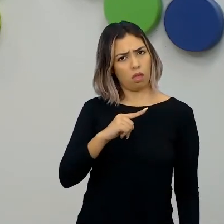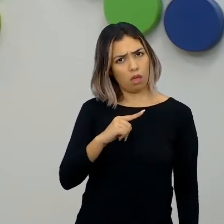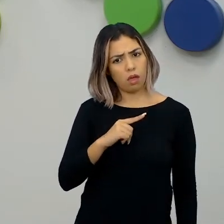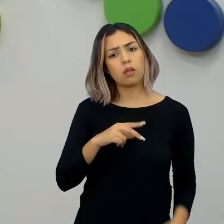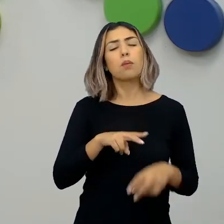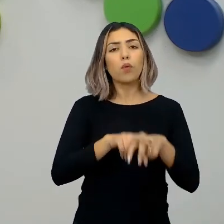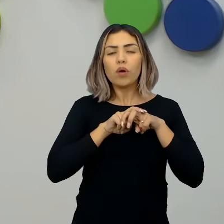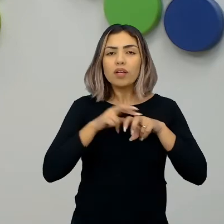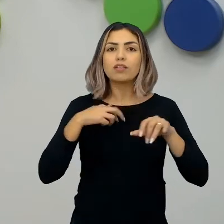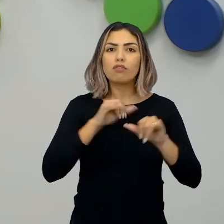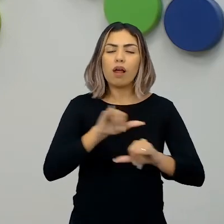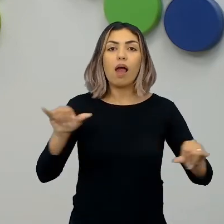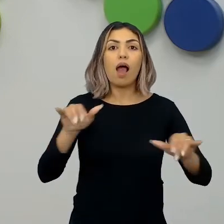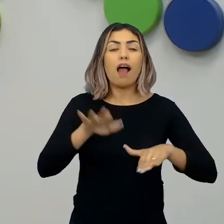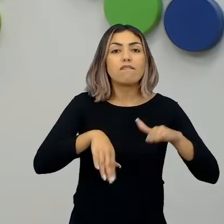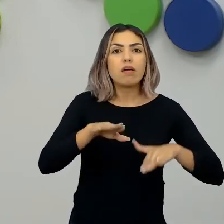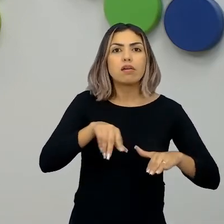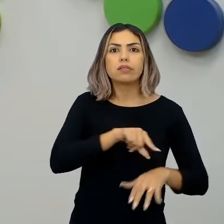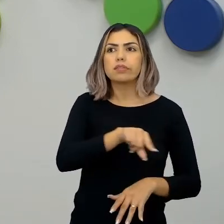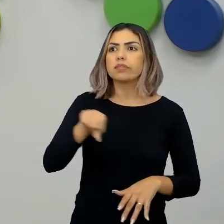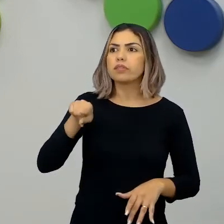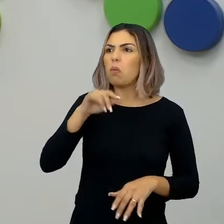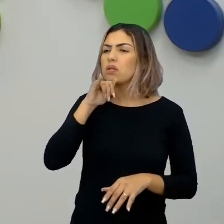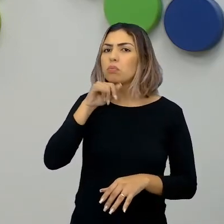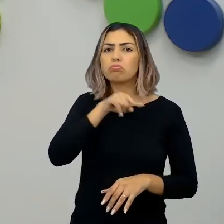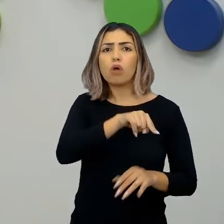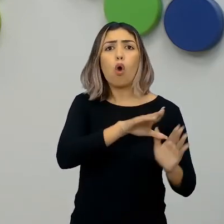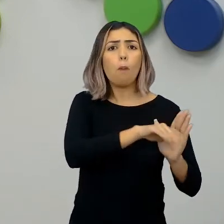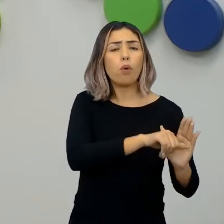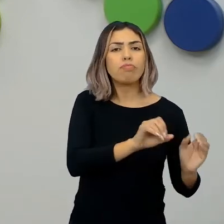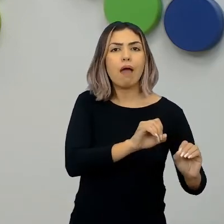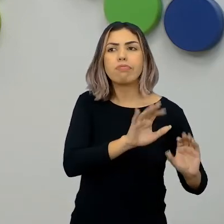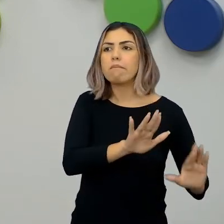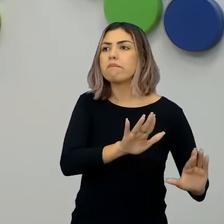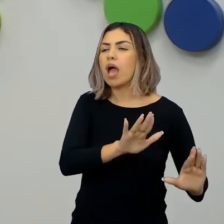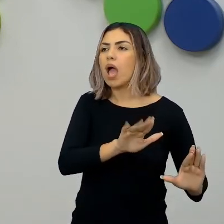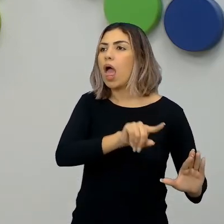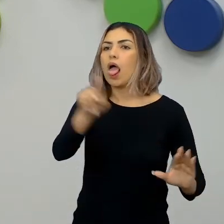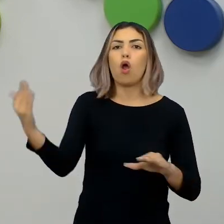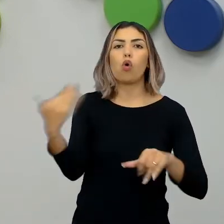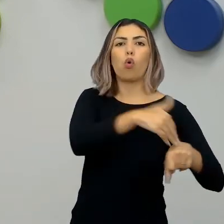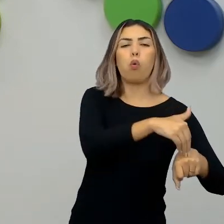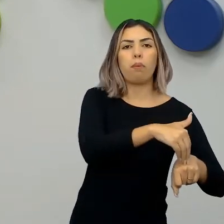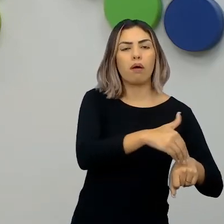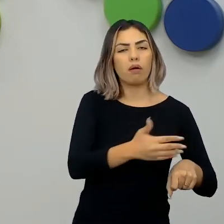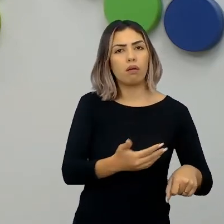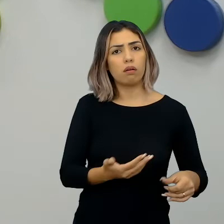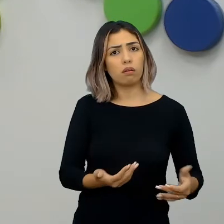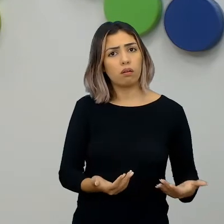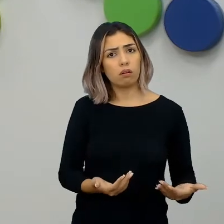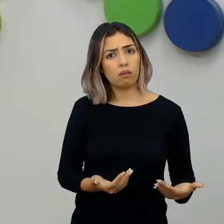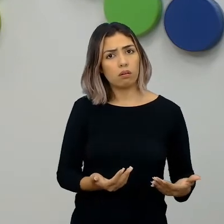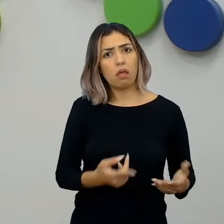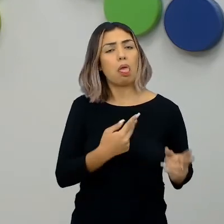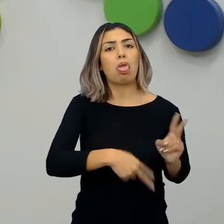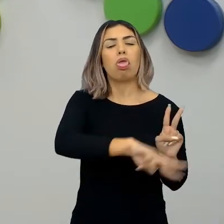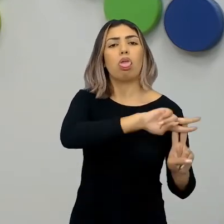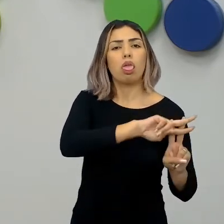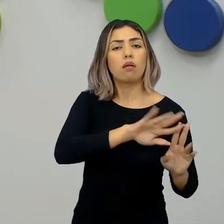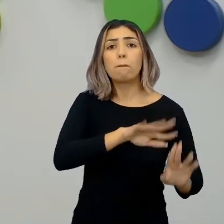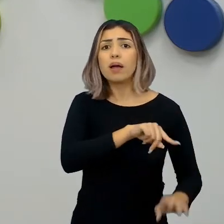inocentes que estão encarcerados, e outro lado da história é das pessoas brancas que não